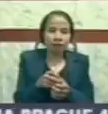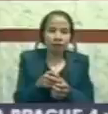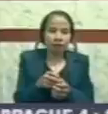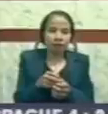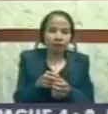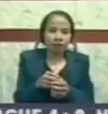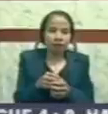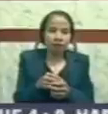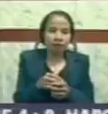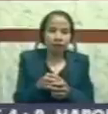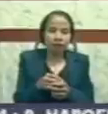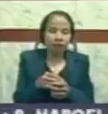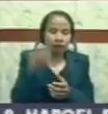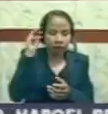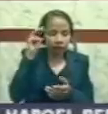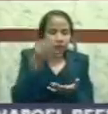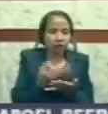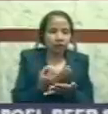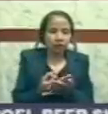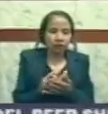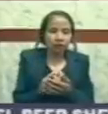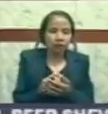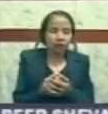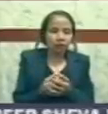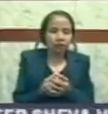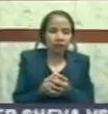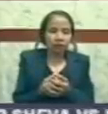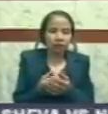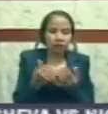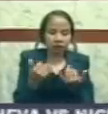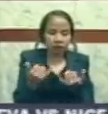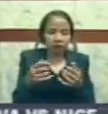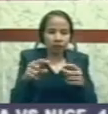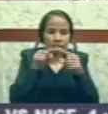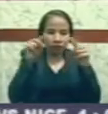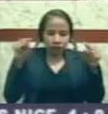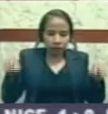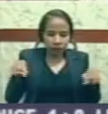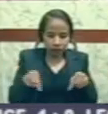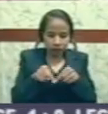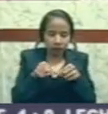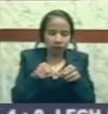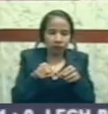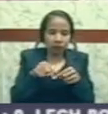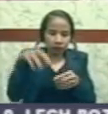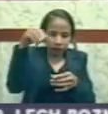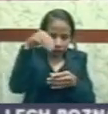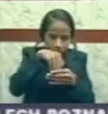Direção-Geral de Finanças, Ministério de Finanças. Agora, e a tabela de Laran e a alteração ser neve,